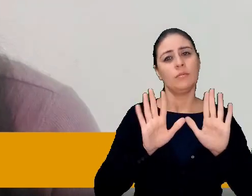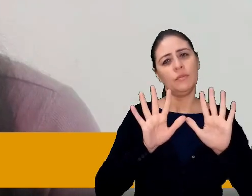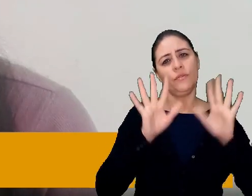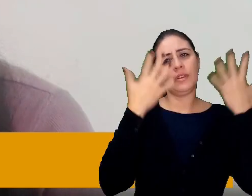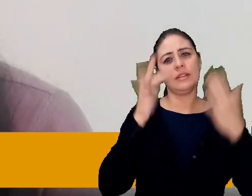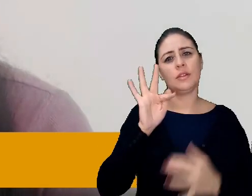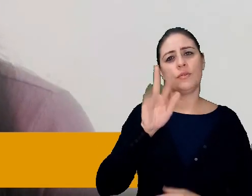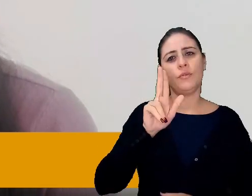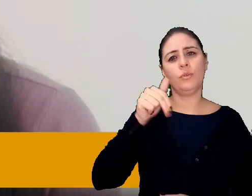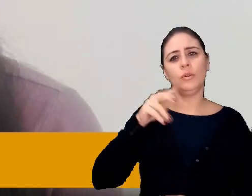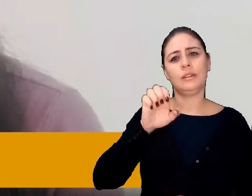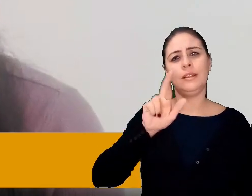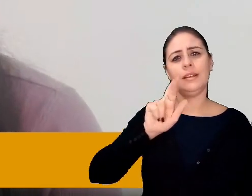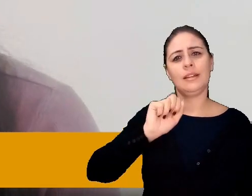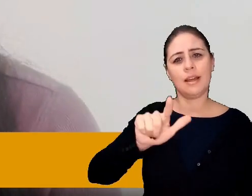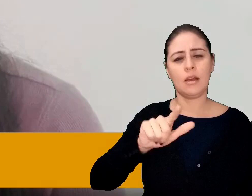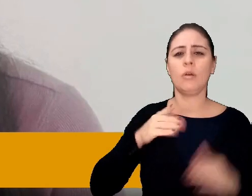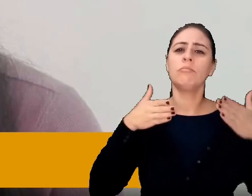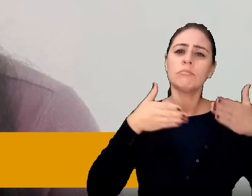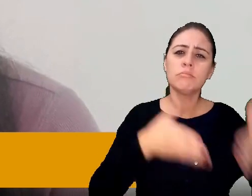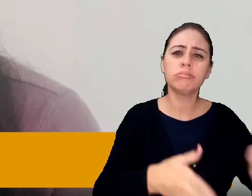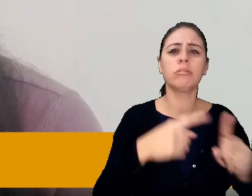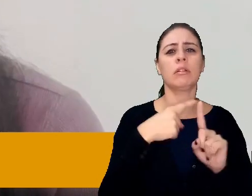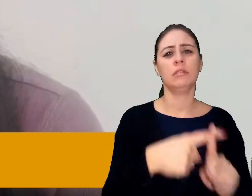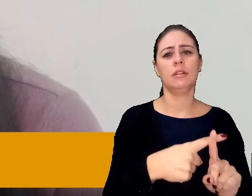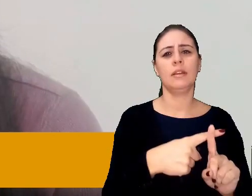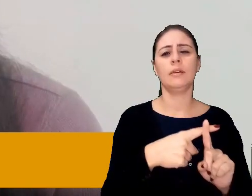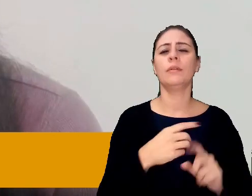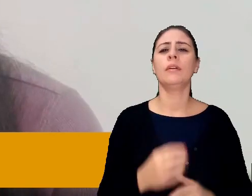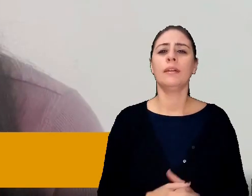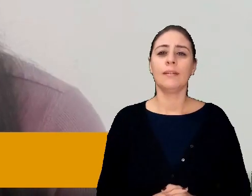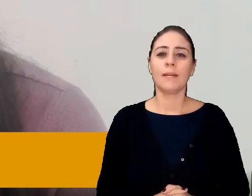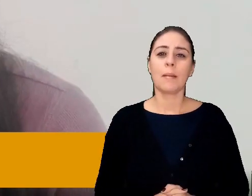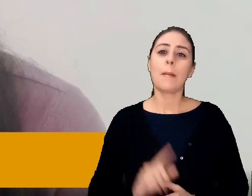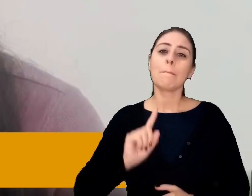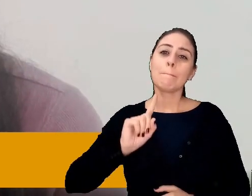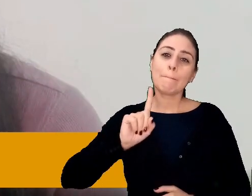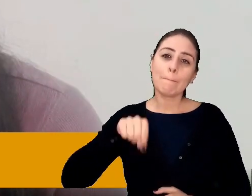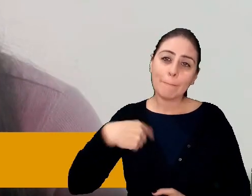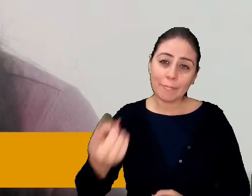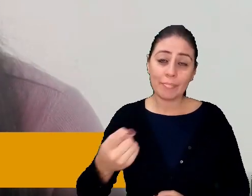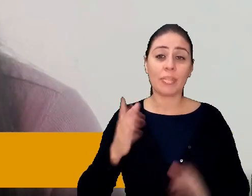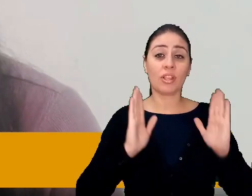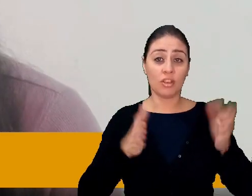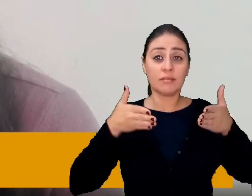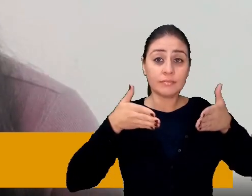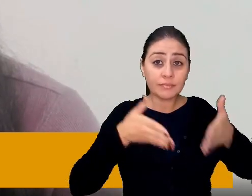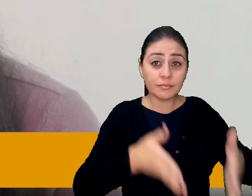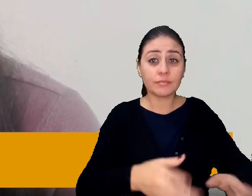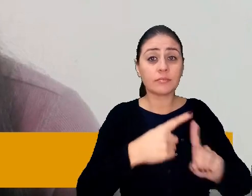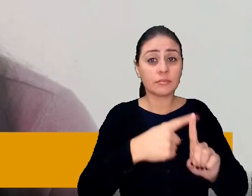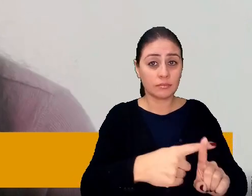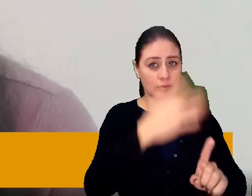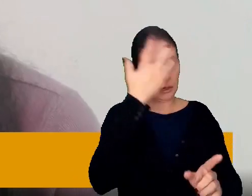para essa pessoa. É feito o funeral, o enterro, e depois de que enterra